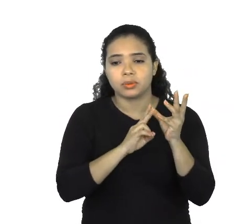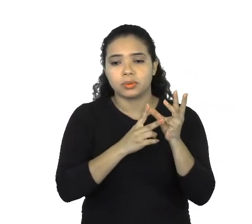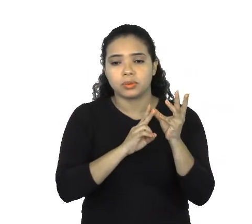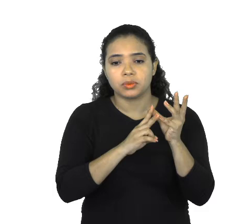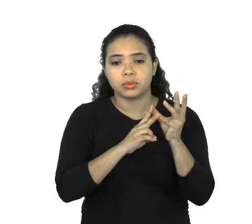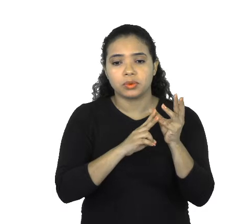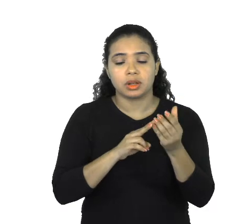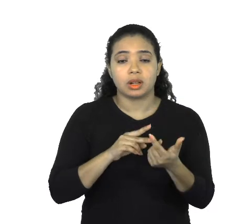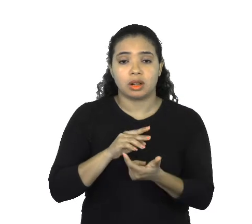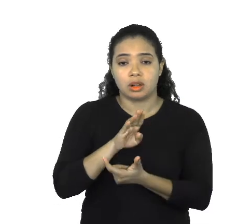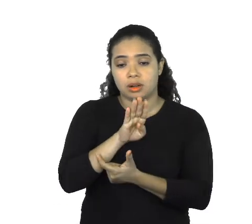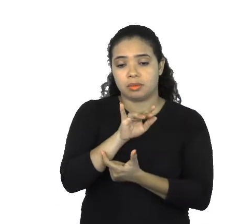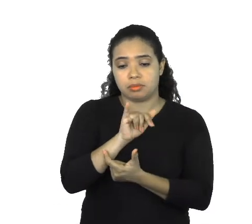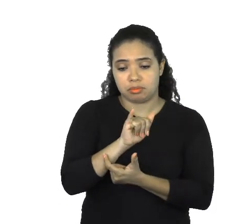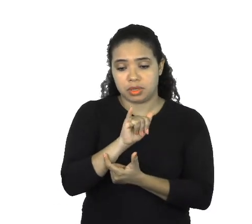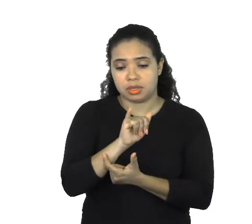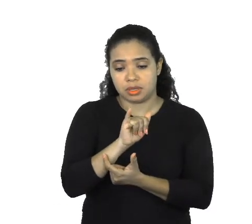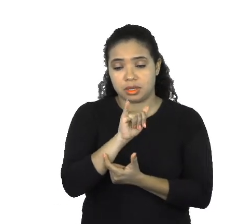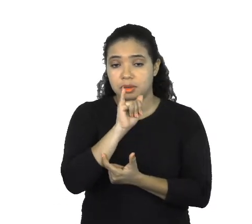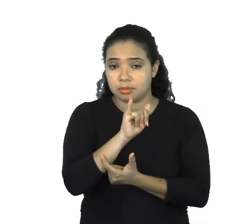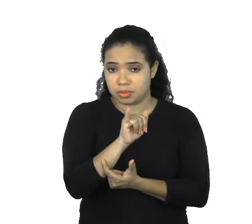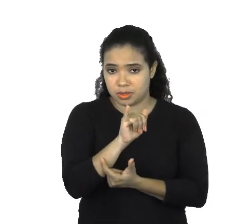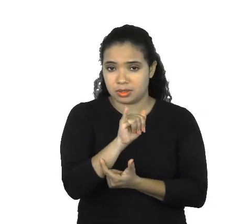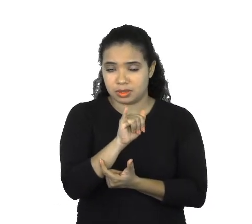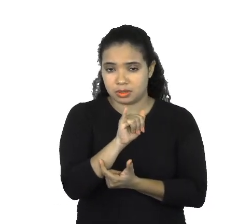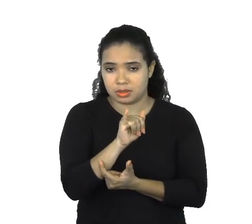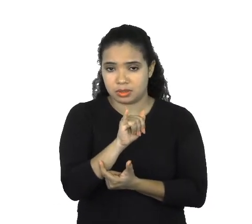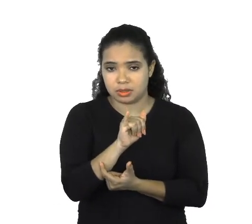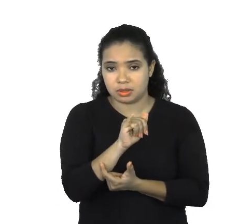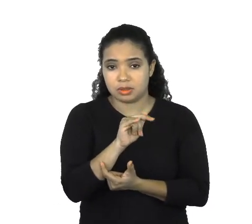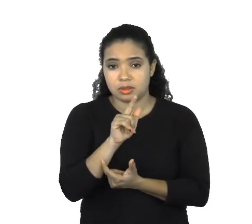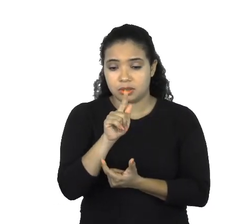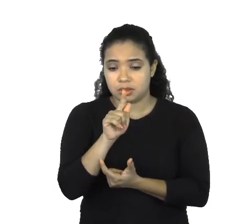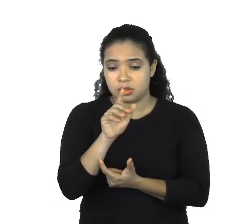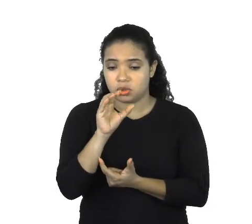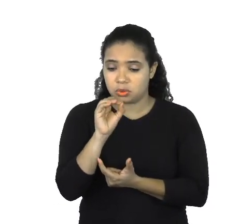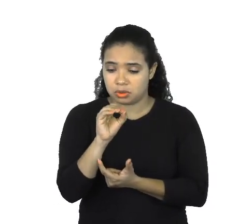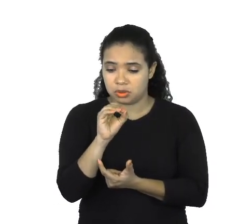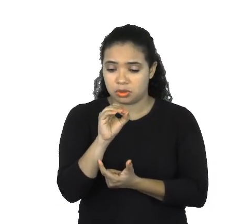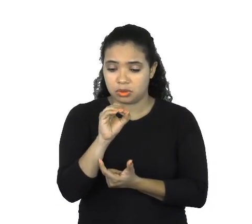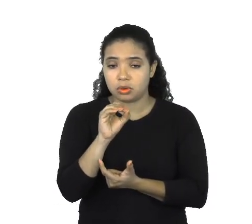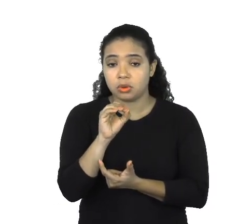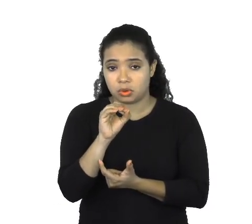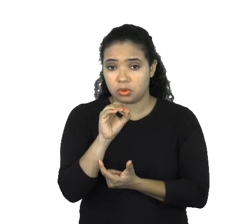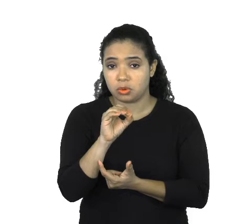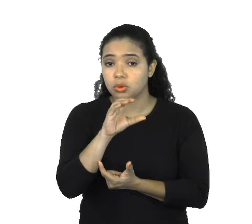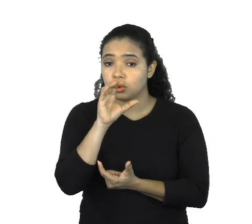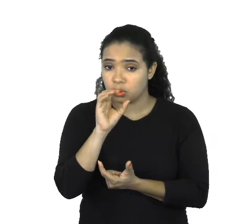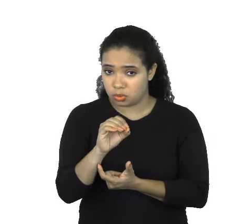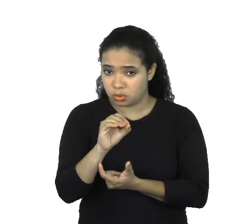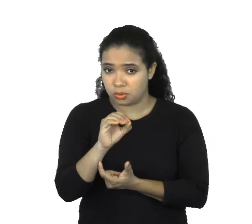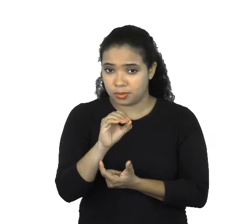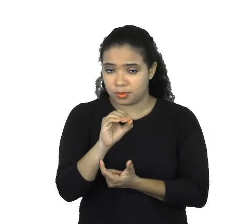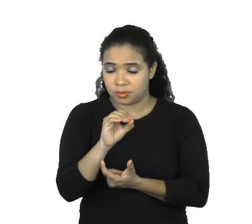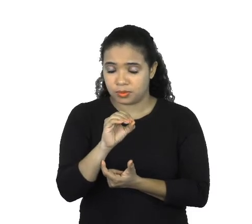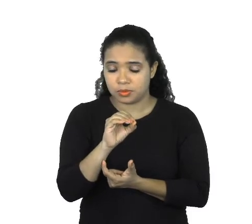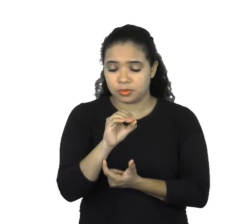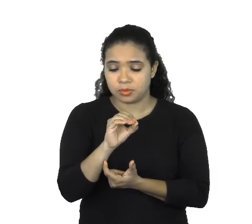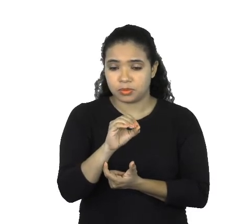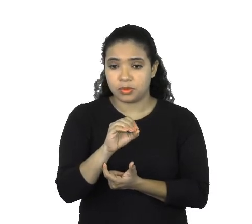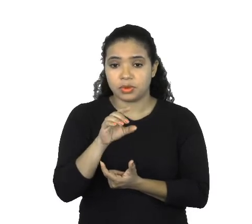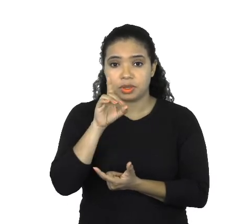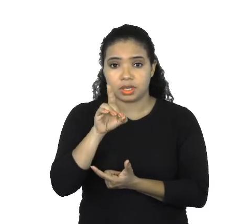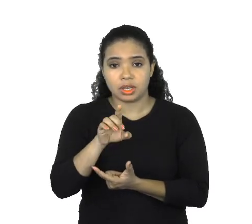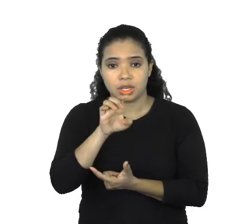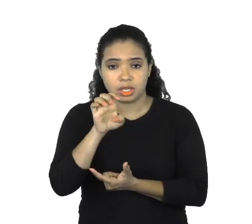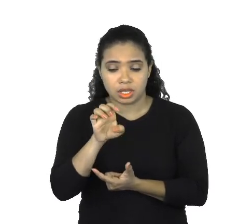sílaba, bi, o B e o I. Qual é a vogal? I. G e o O. Qual é a vogal? O. E o D